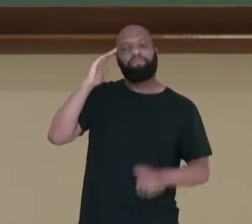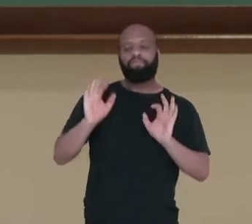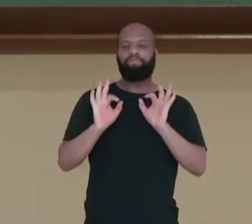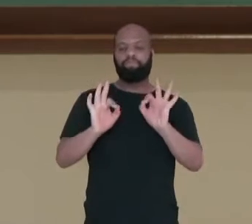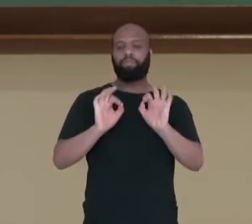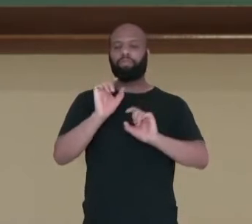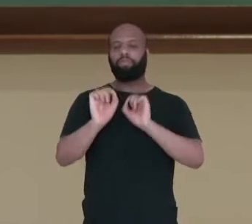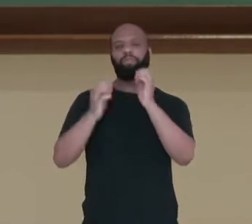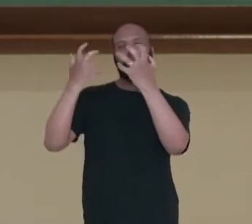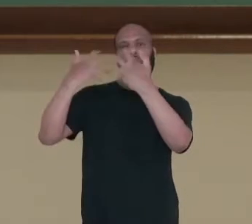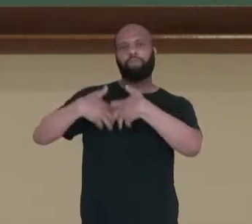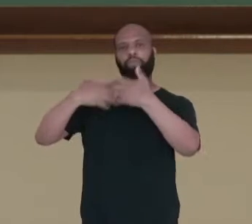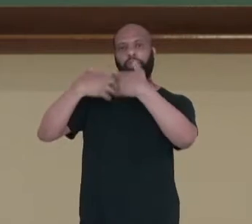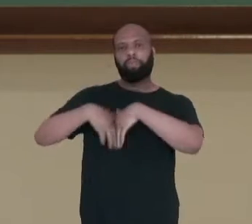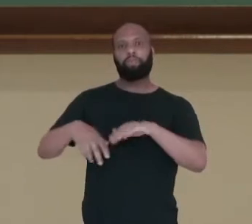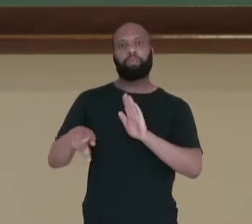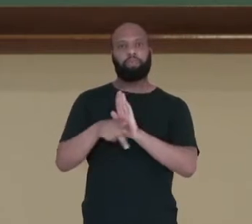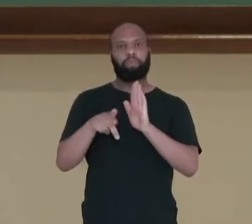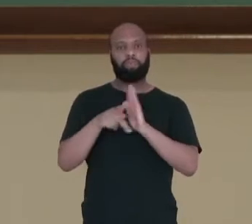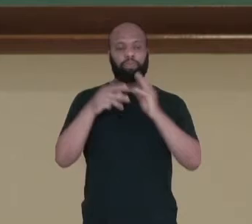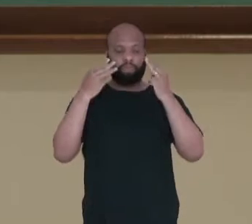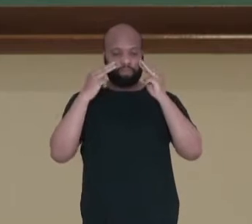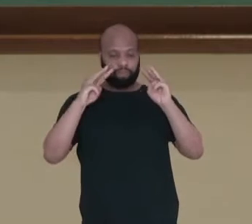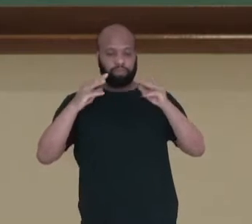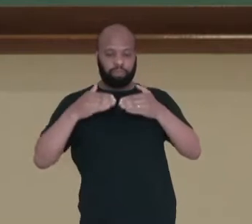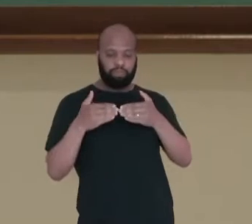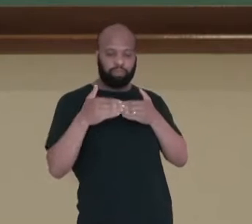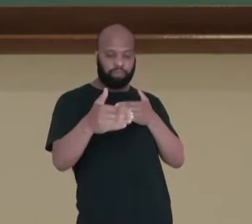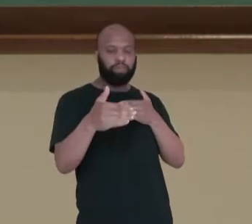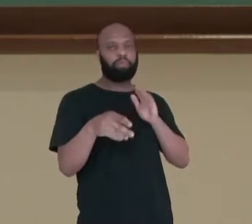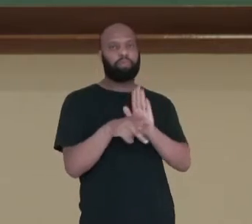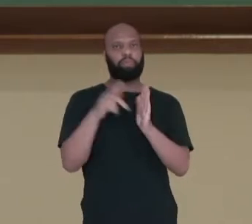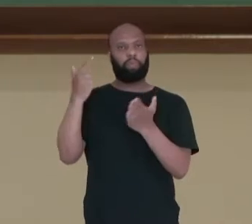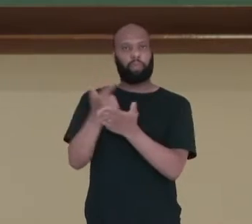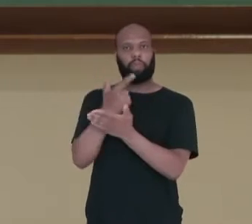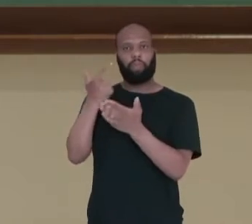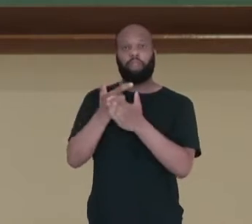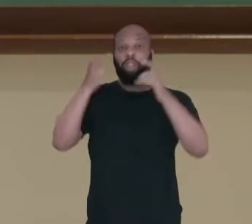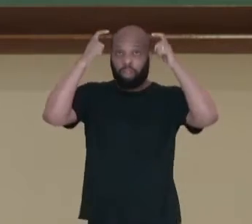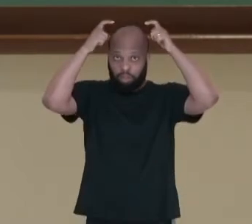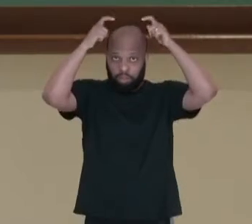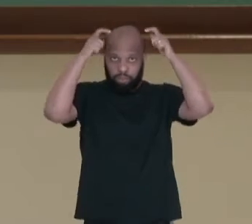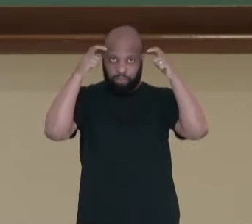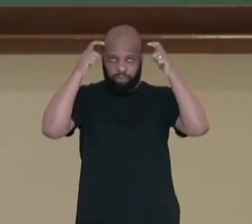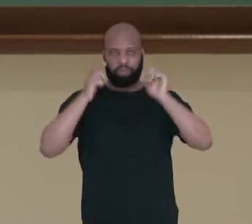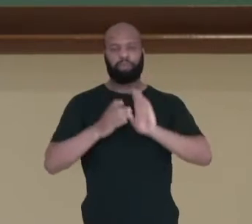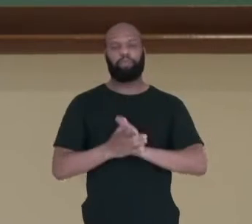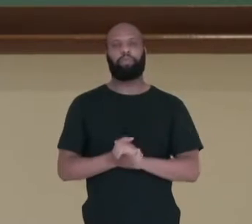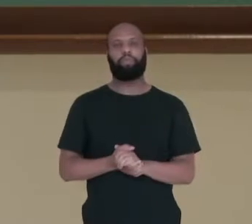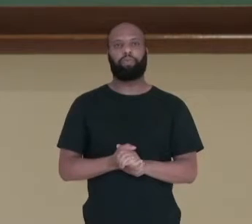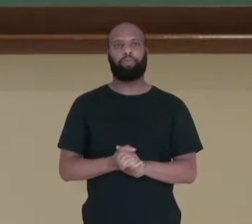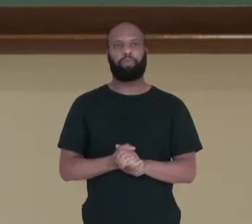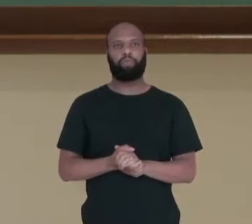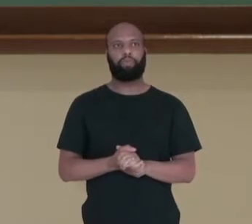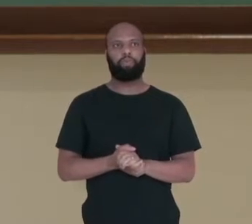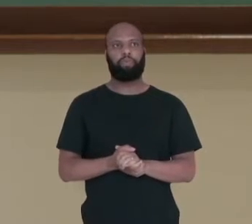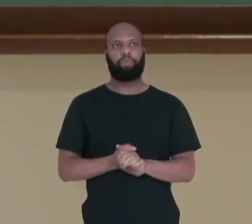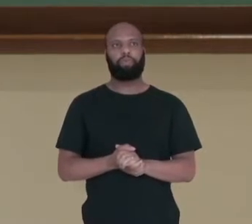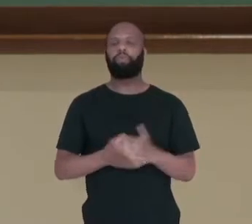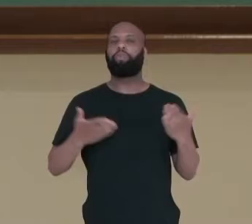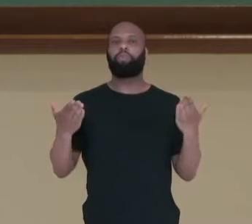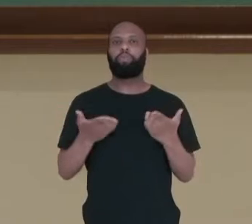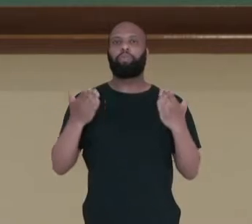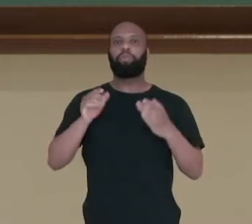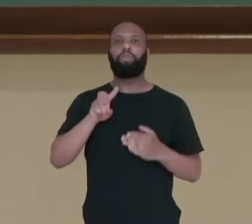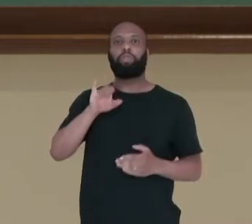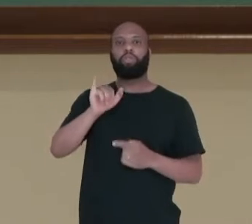as reflexões filosóficas a partir da obra O Príncipe de Maquiavel. Vamos lá? Começando aqui